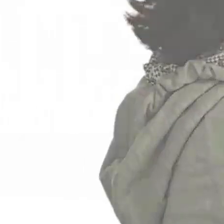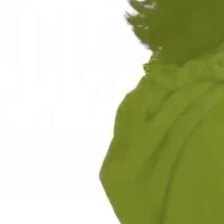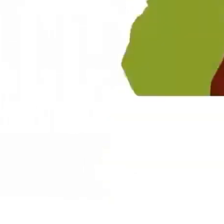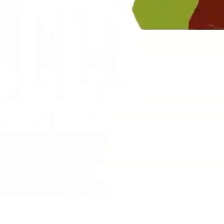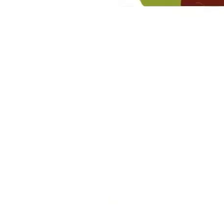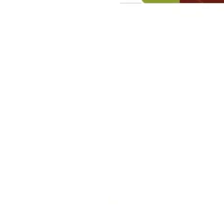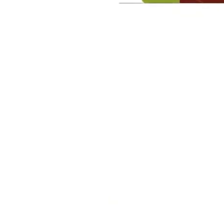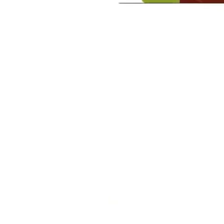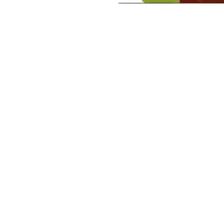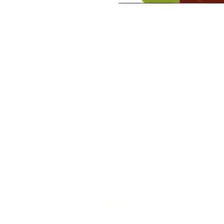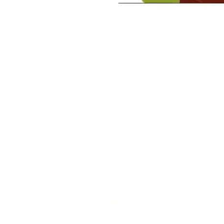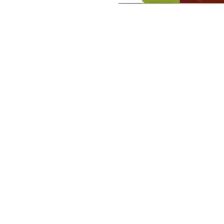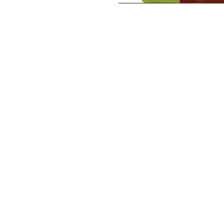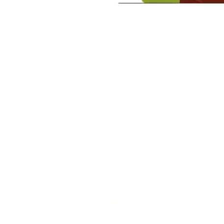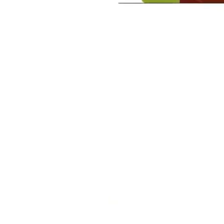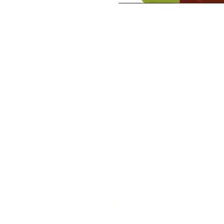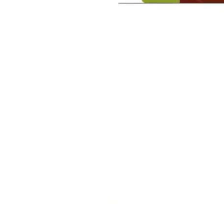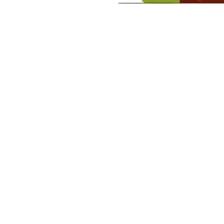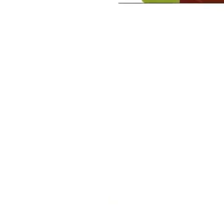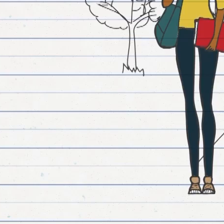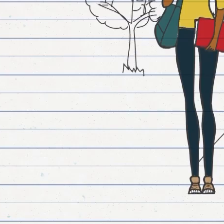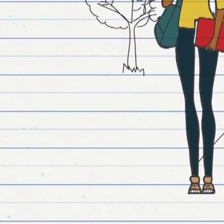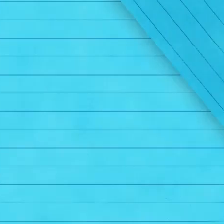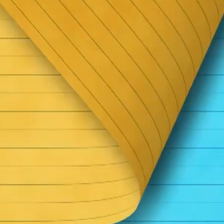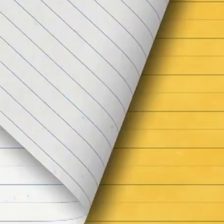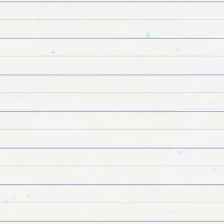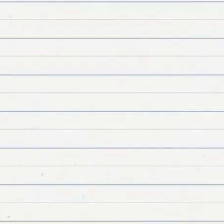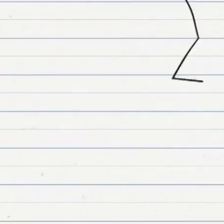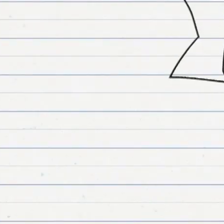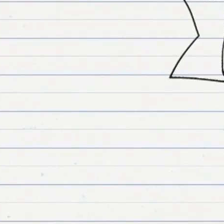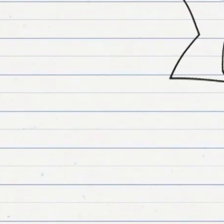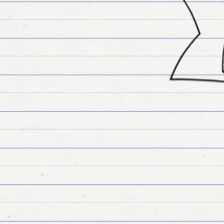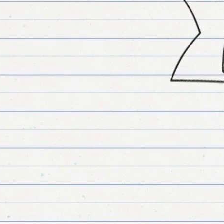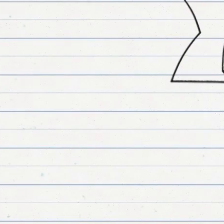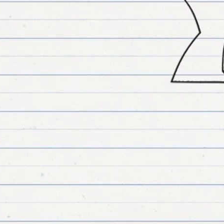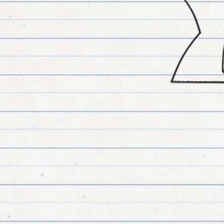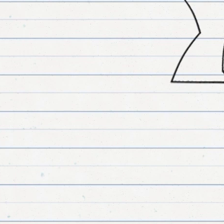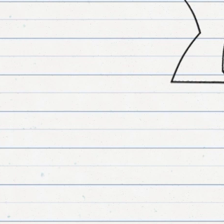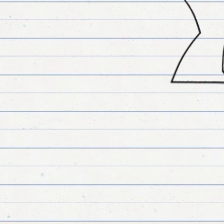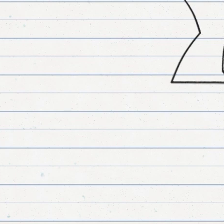Governo do Rio Grande do Sul. O futuro nos une.